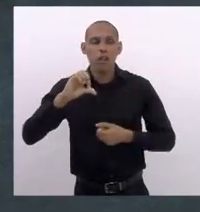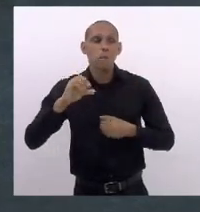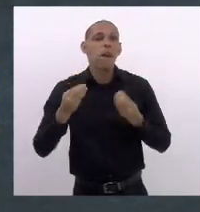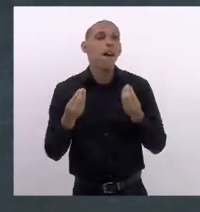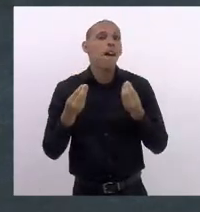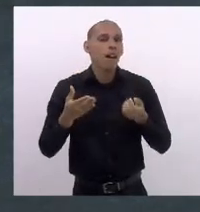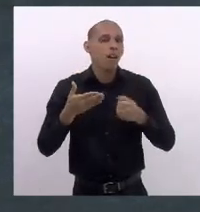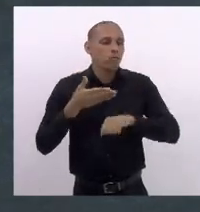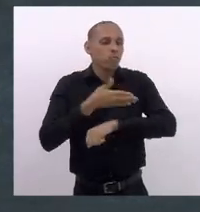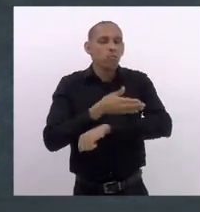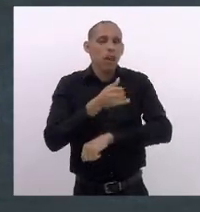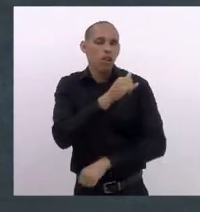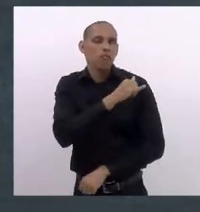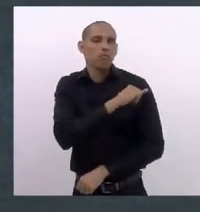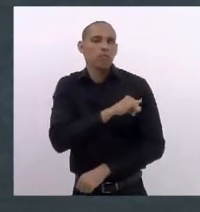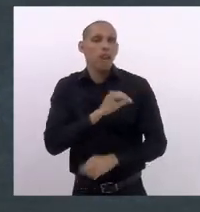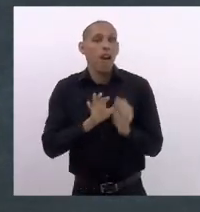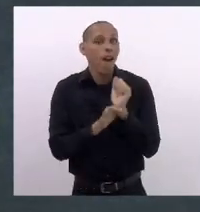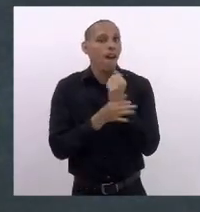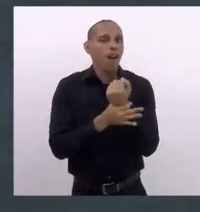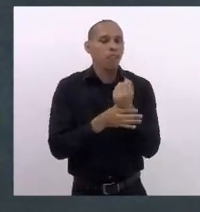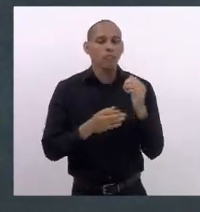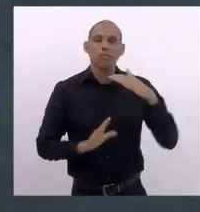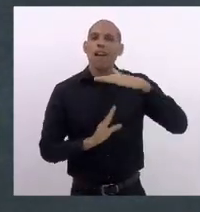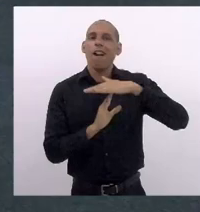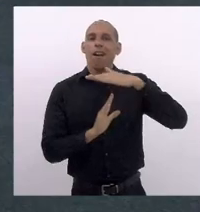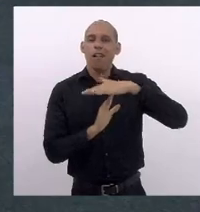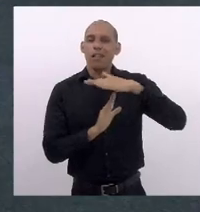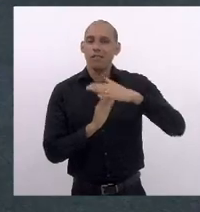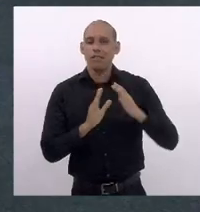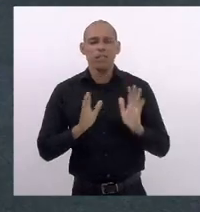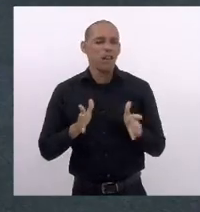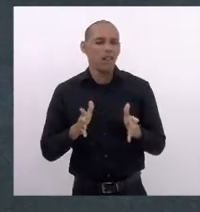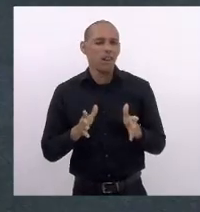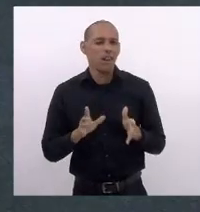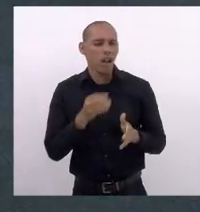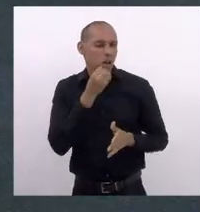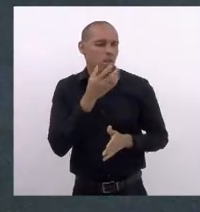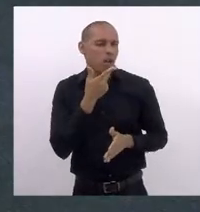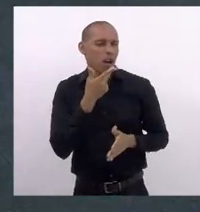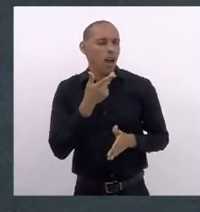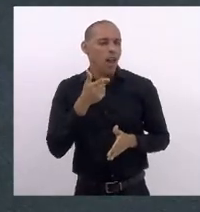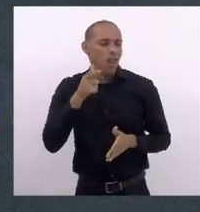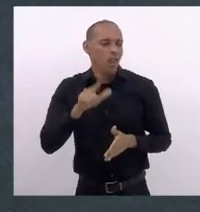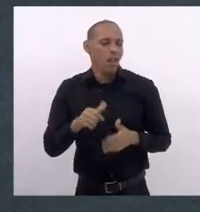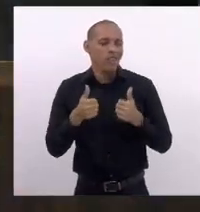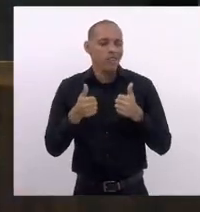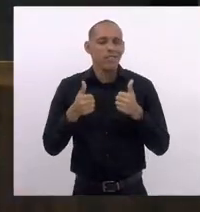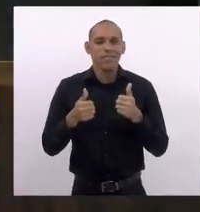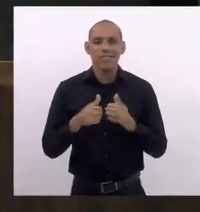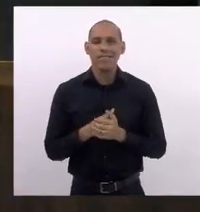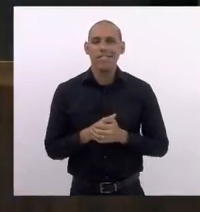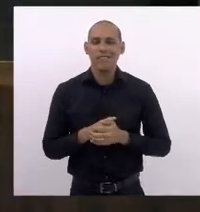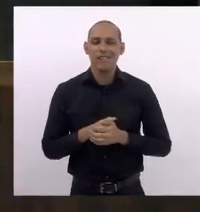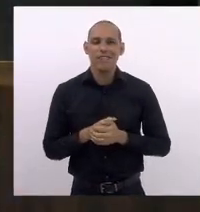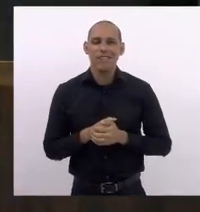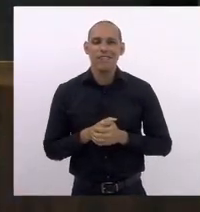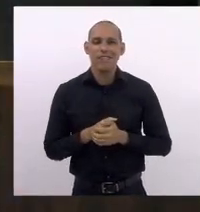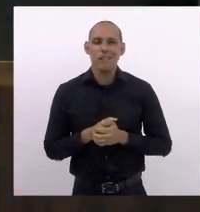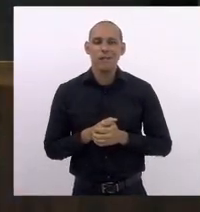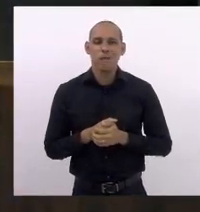garantir aí esse teto que já está colocado, né? Nunca é demais falar a mesma coisa. Obrigada. Code abunda non